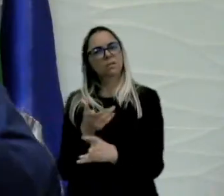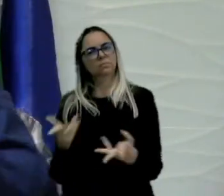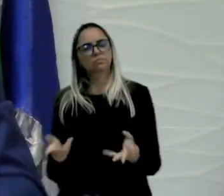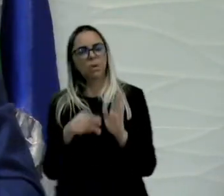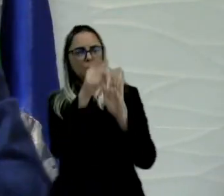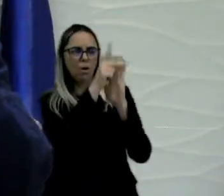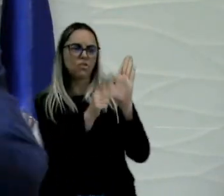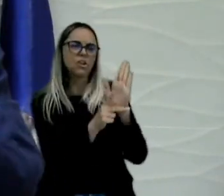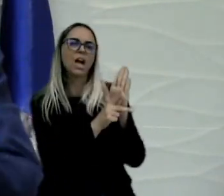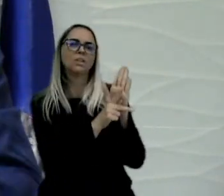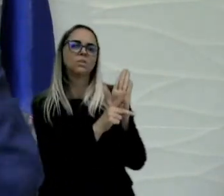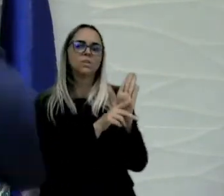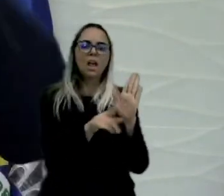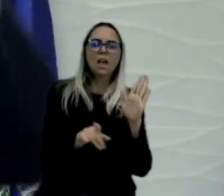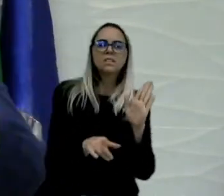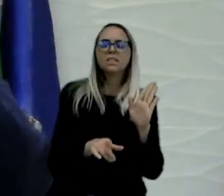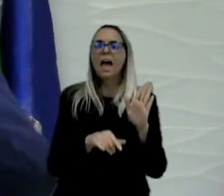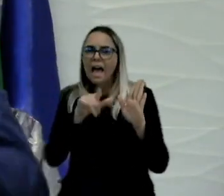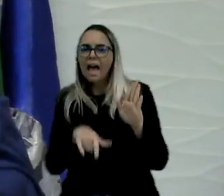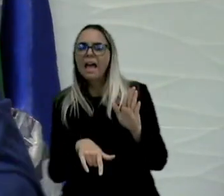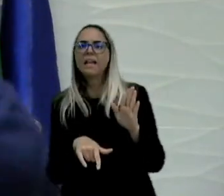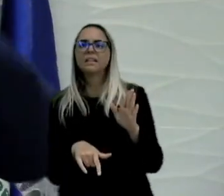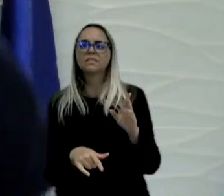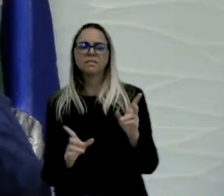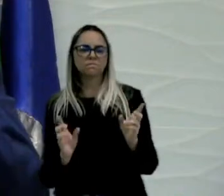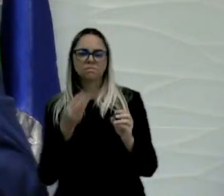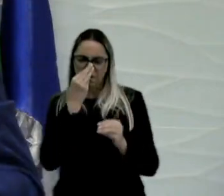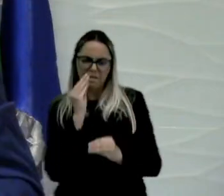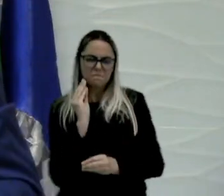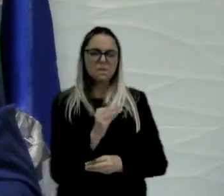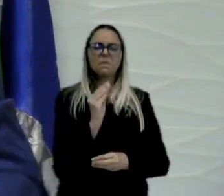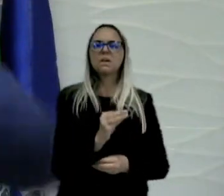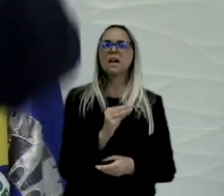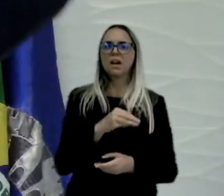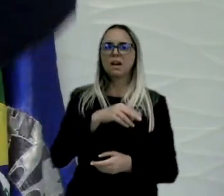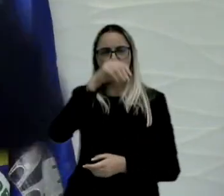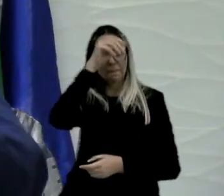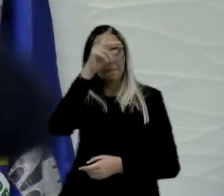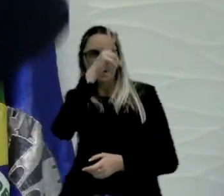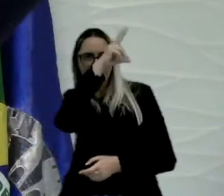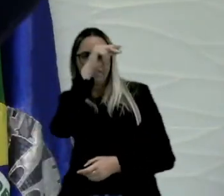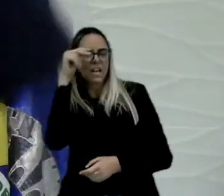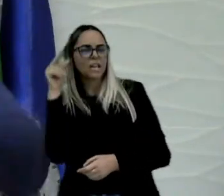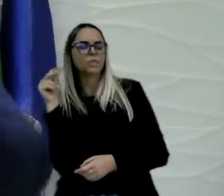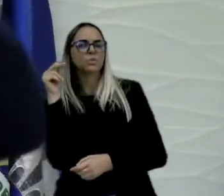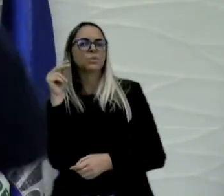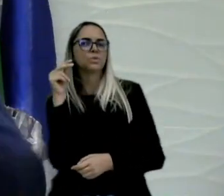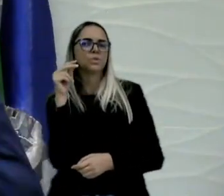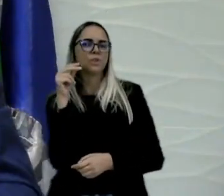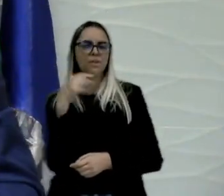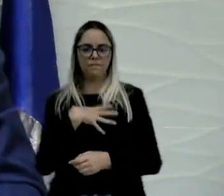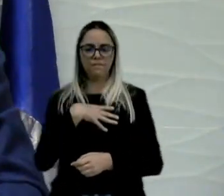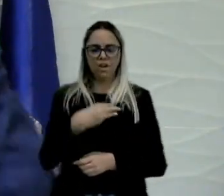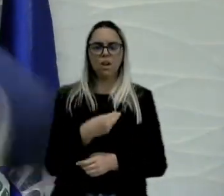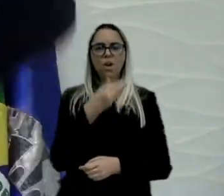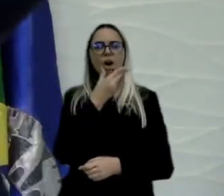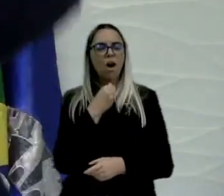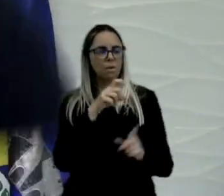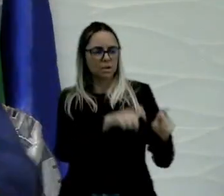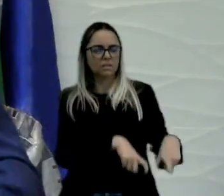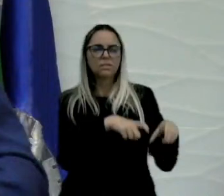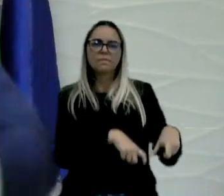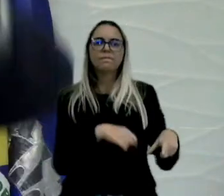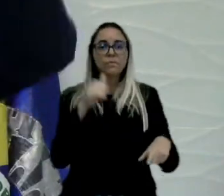deles é isso é se vingar desse feito que esse prefeito filho de um agricultor